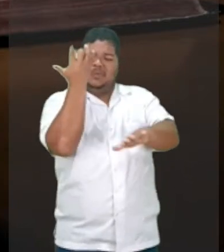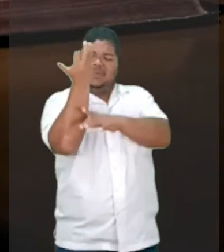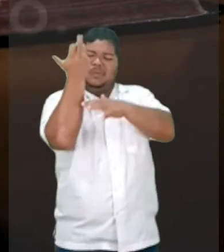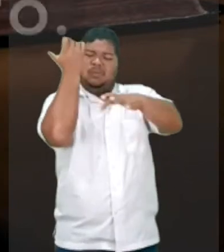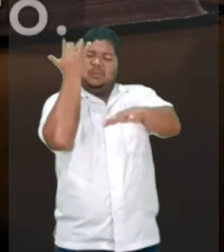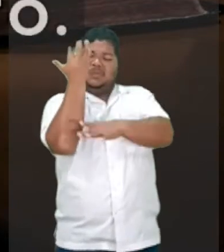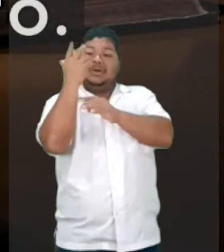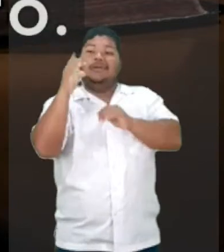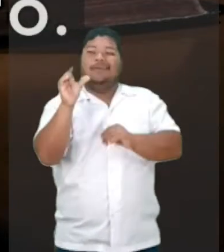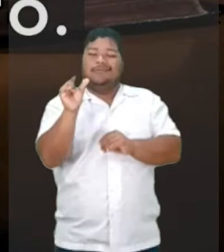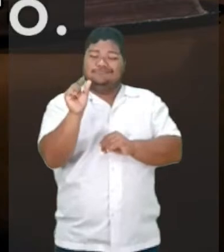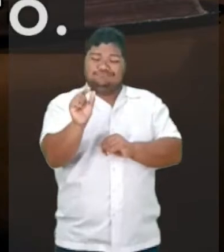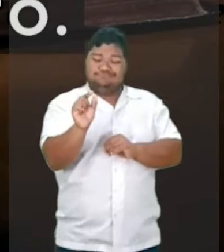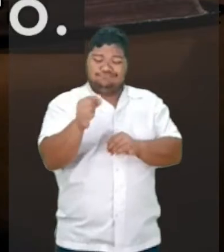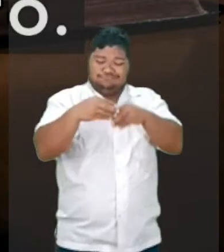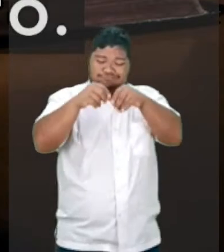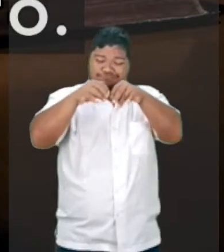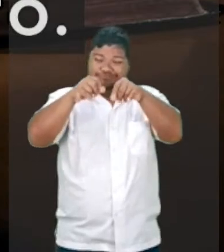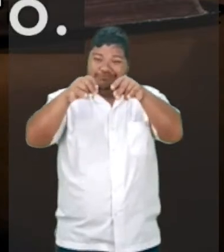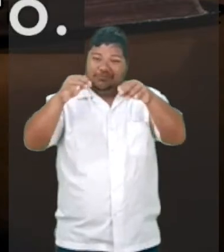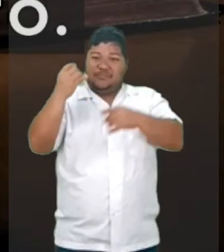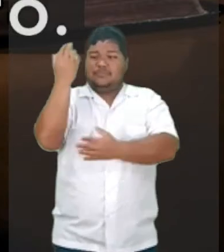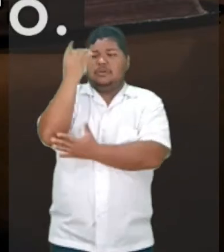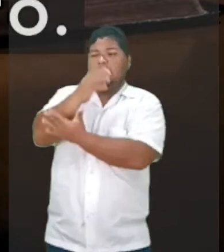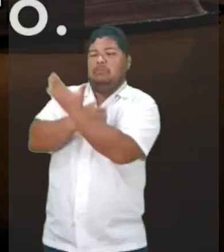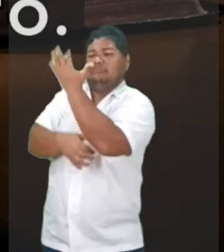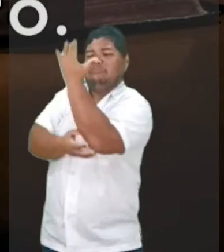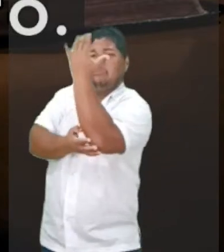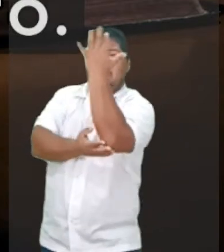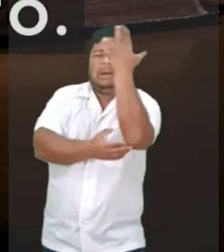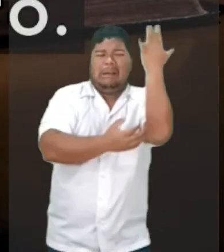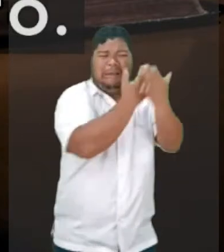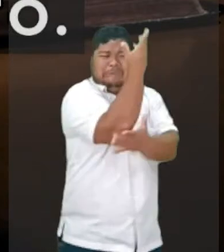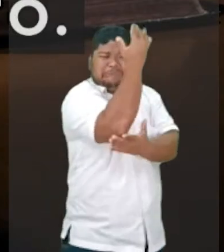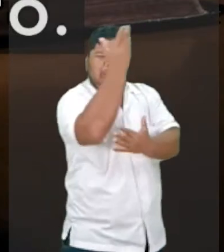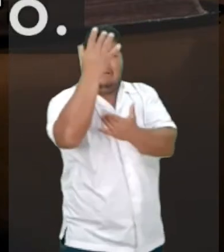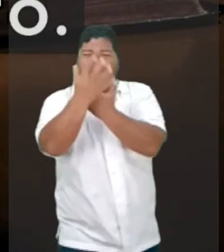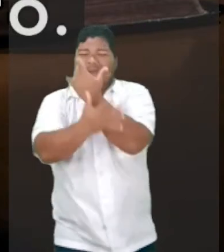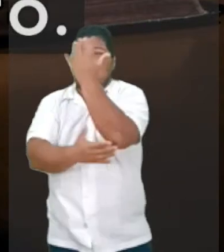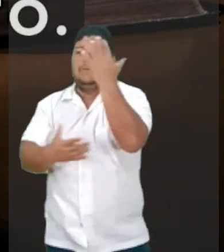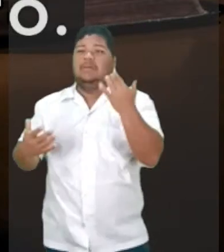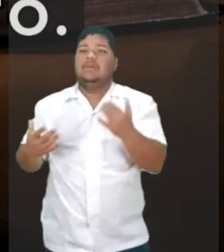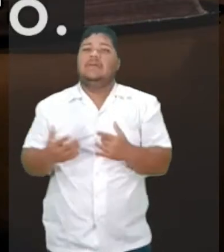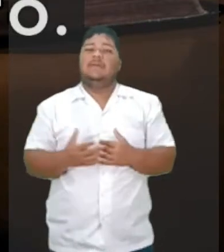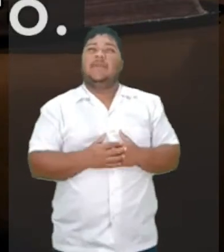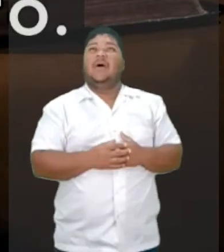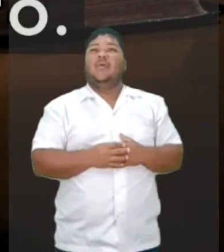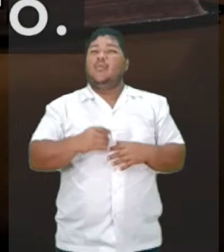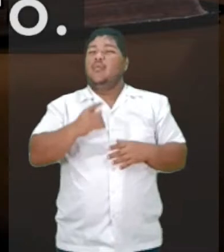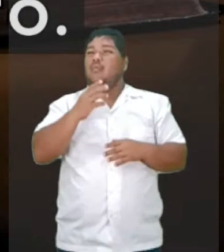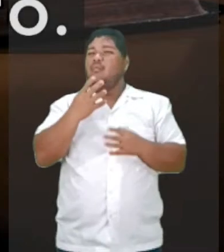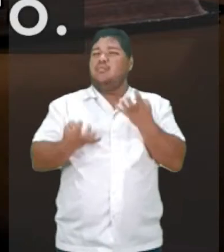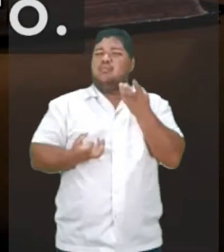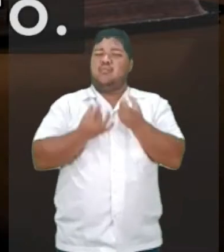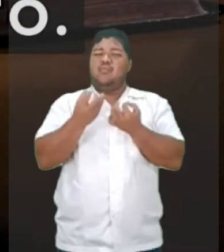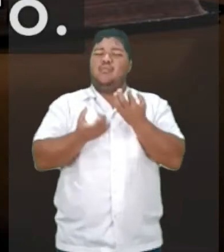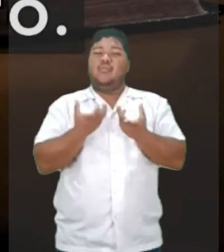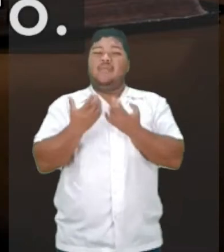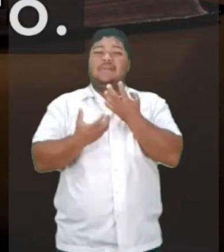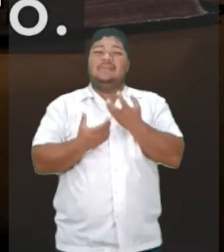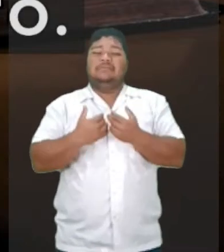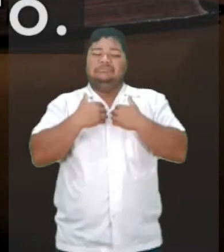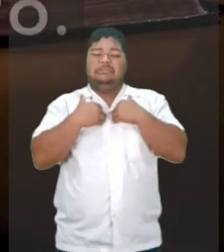areia. Nem as florestas do Líbano seriam suficientes para o fogo do altar. Nem os animais de lá bastariam